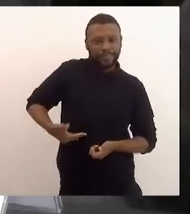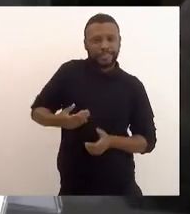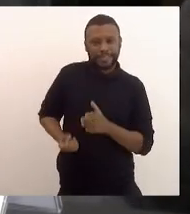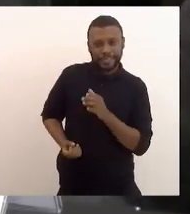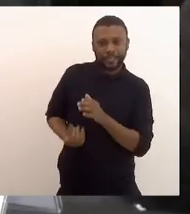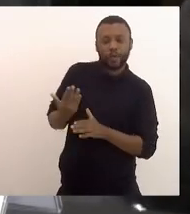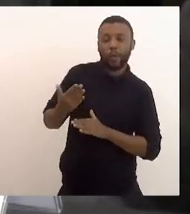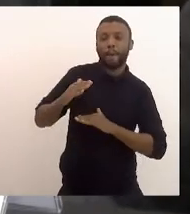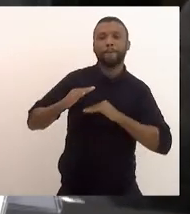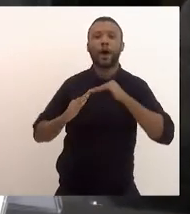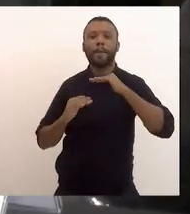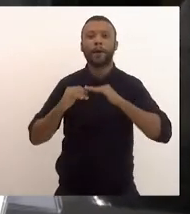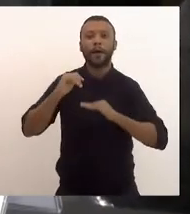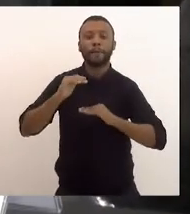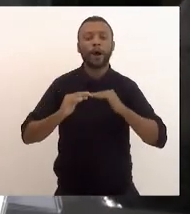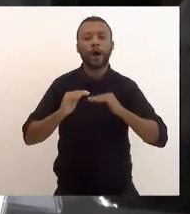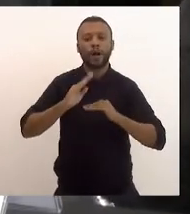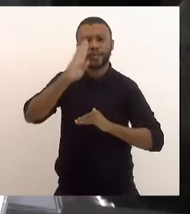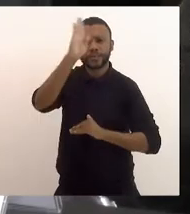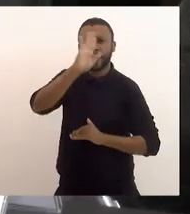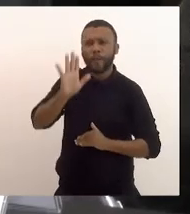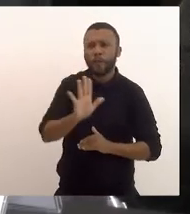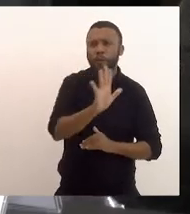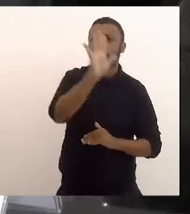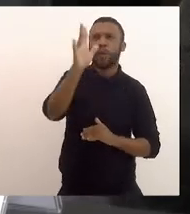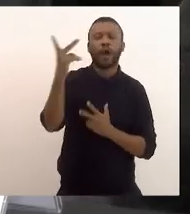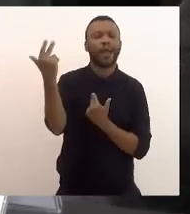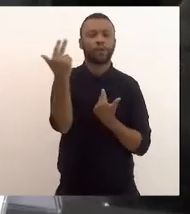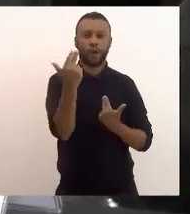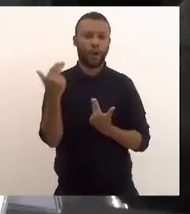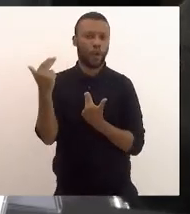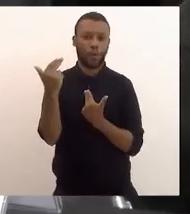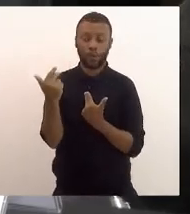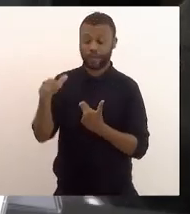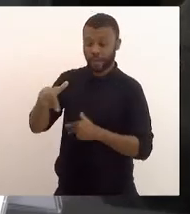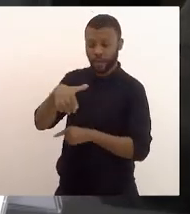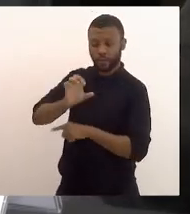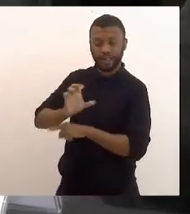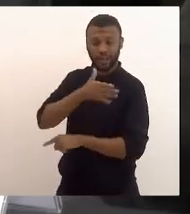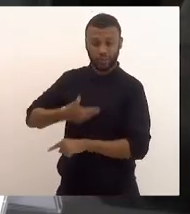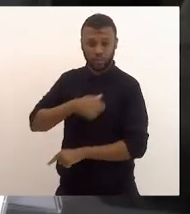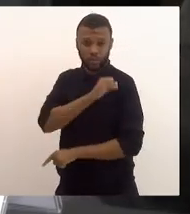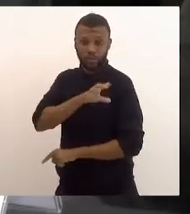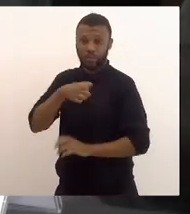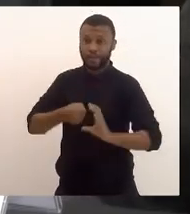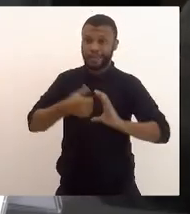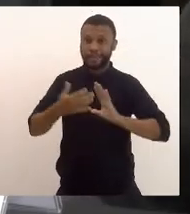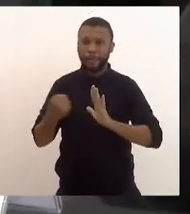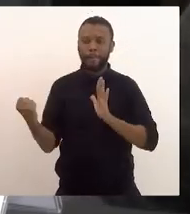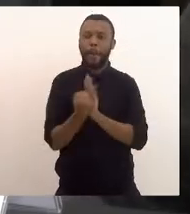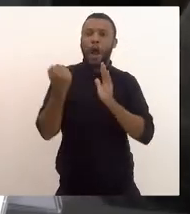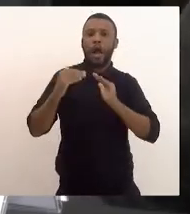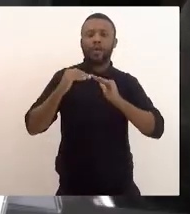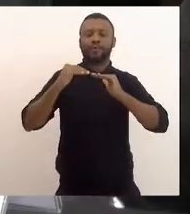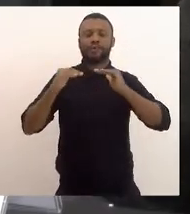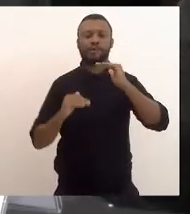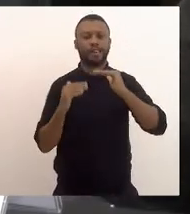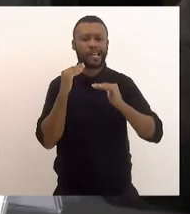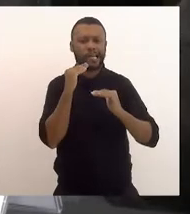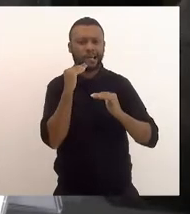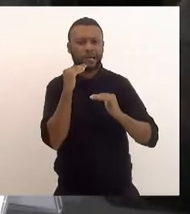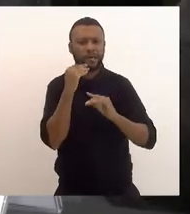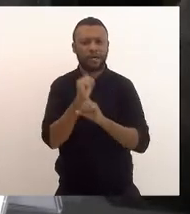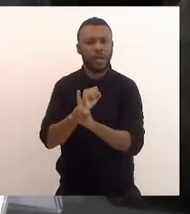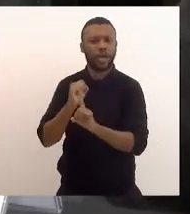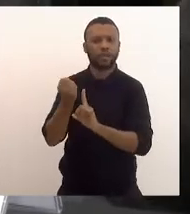própria construção de Brasil e que com ela também a características de extremas desigualdades sociais